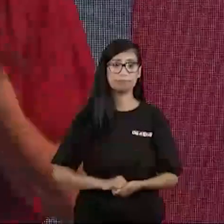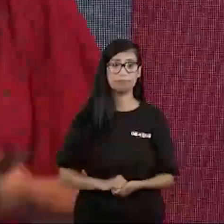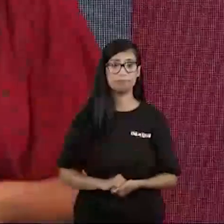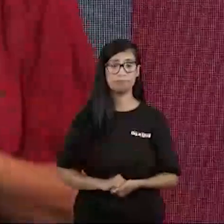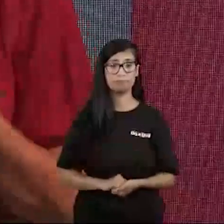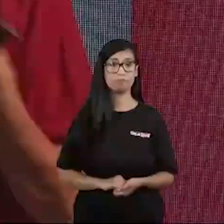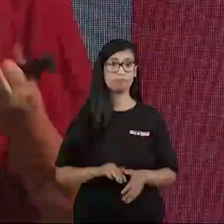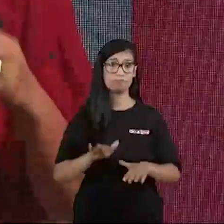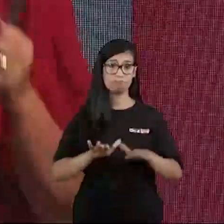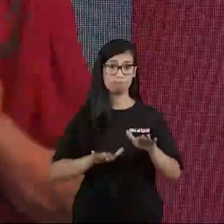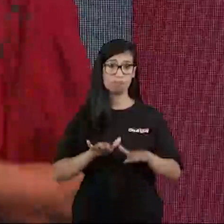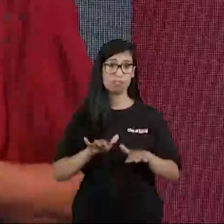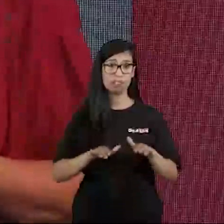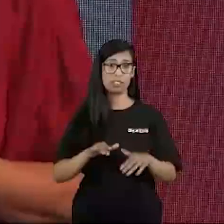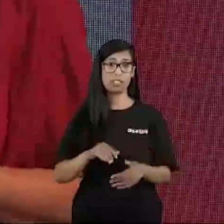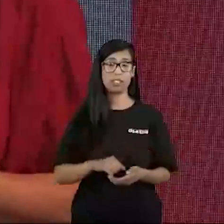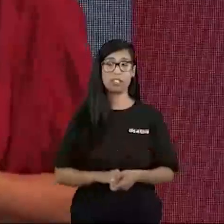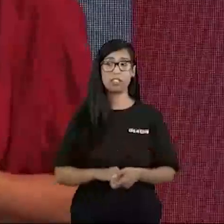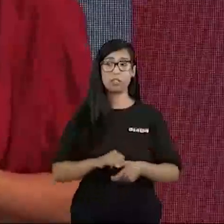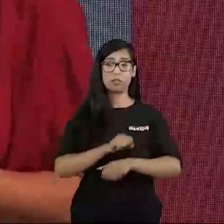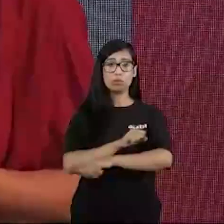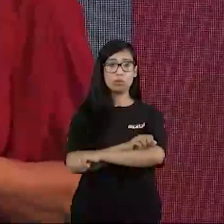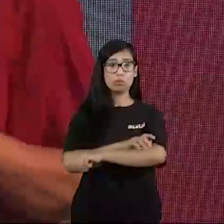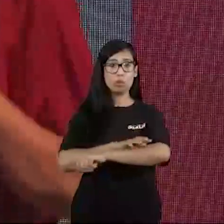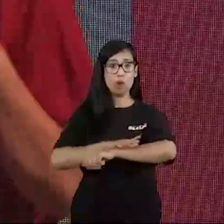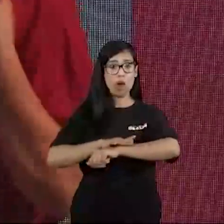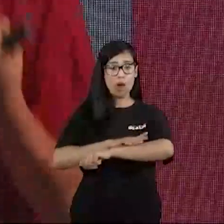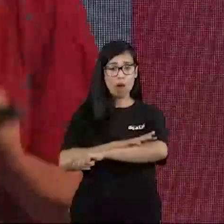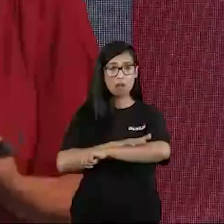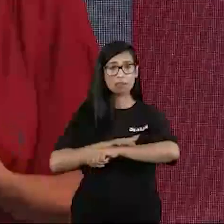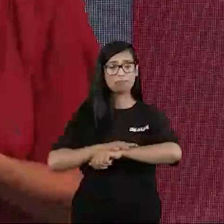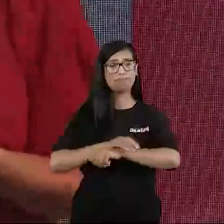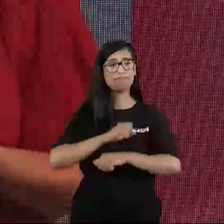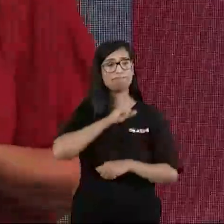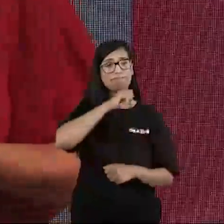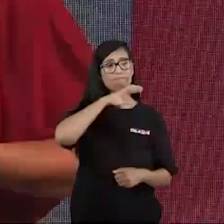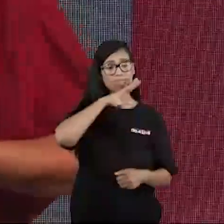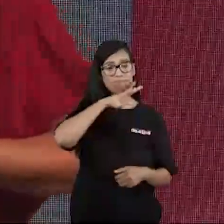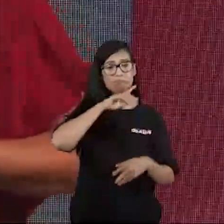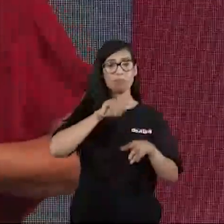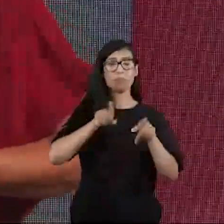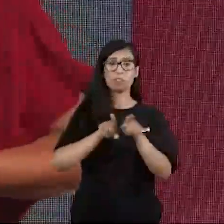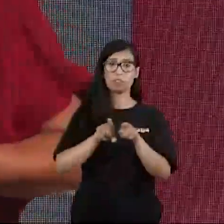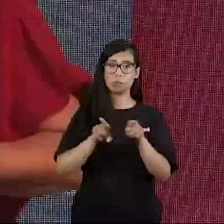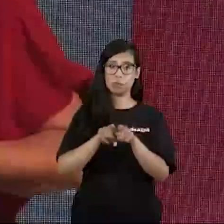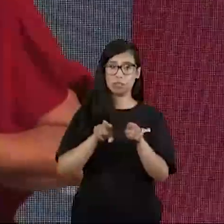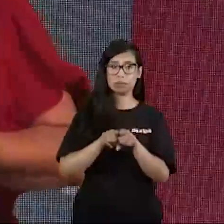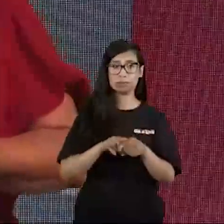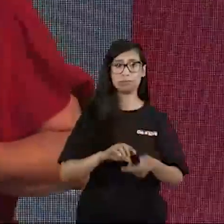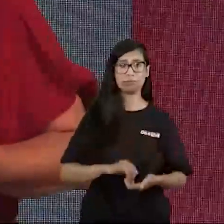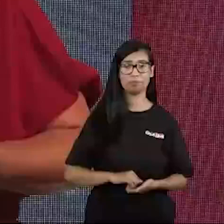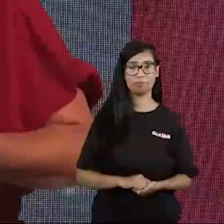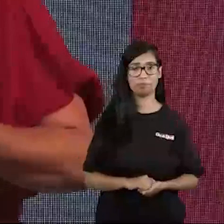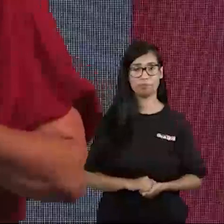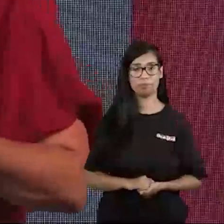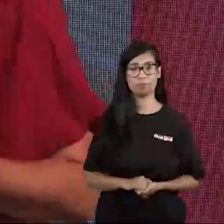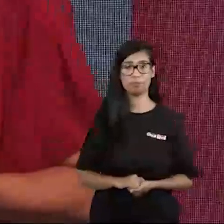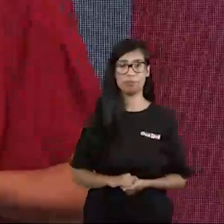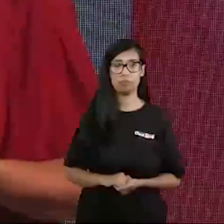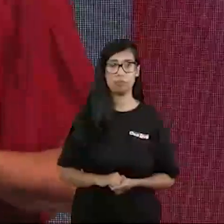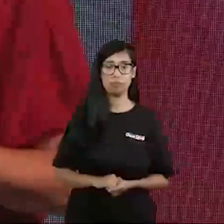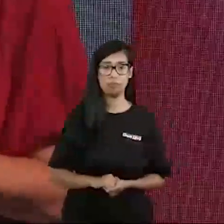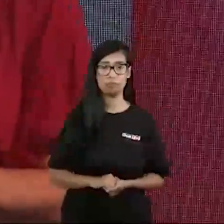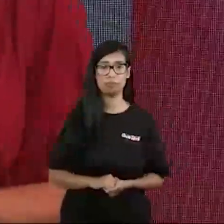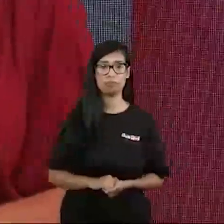é uma bactéria completamente oportunista. Diferente de uma otite exudativa, ulcerativa, purulenta, que você